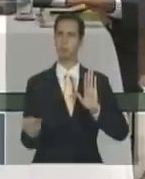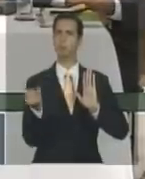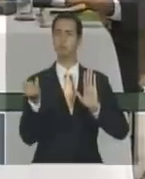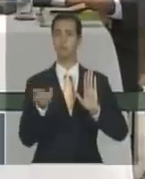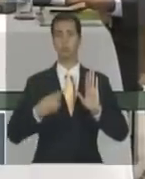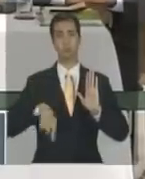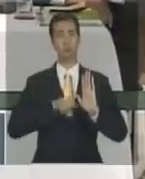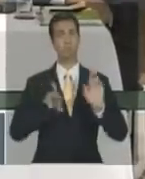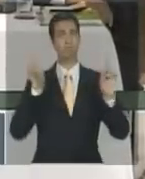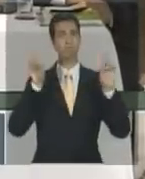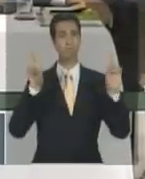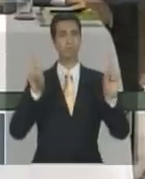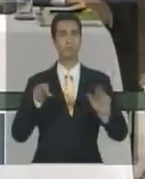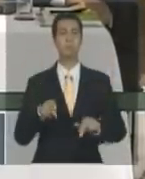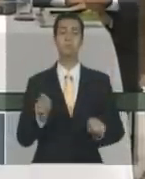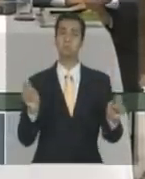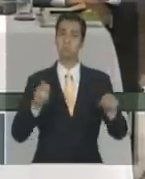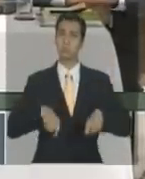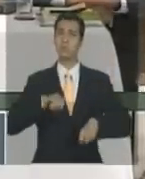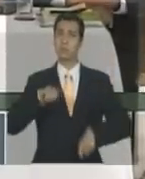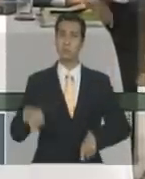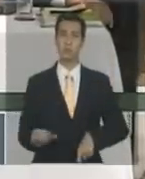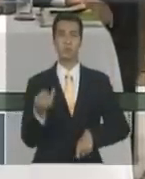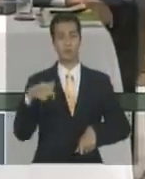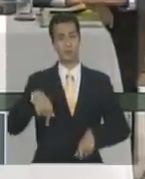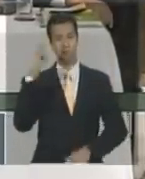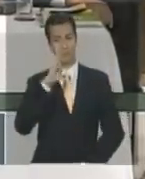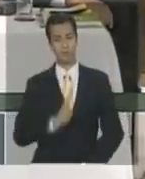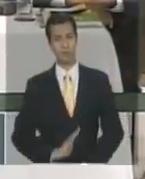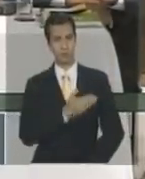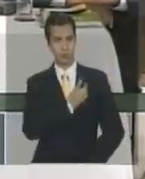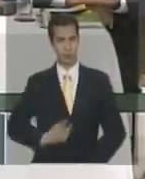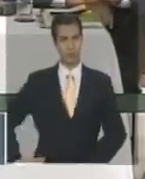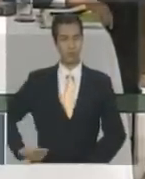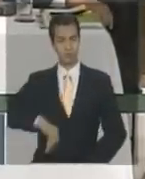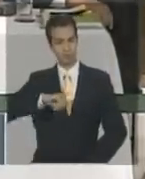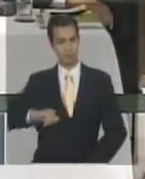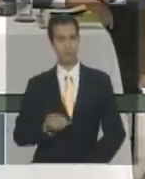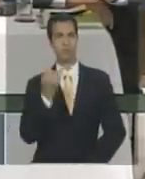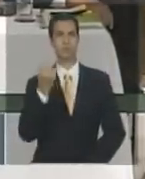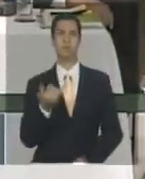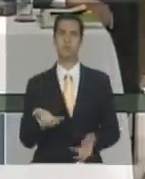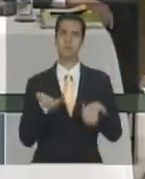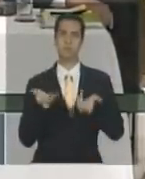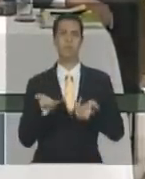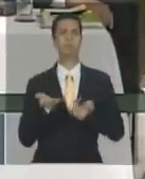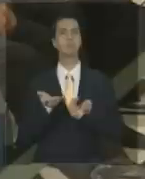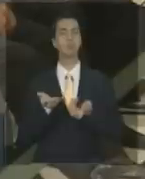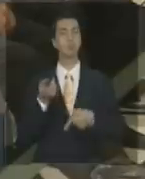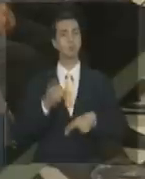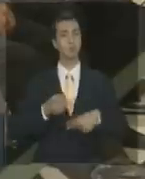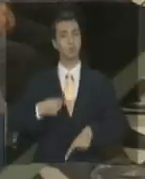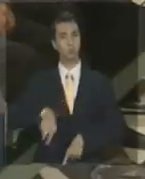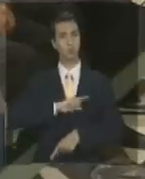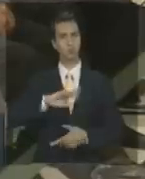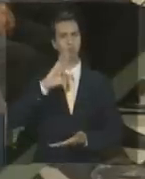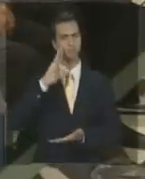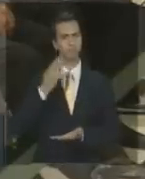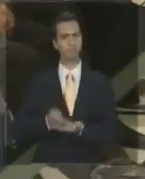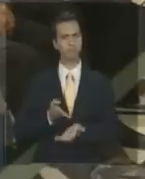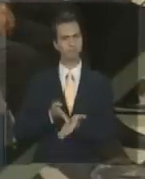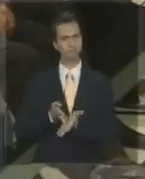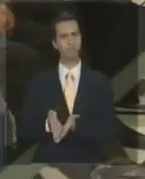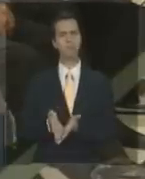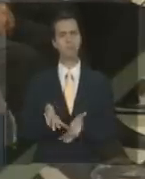nós esperamos que sejam aproveitadas pelo governo brasileiro para reafirmar a sua posição e reafirmar o